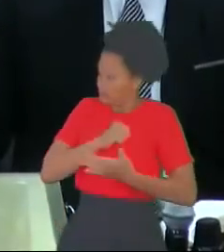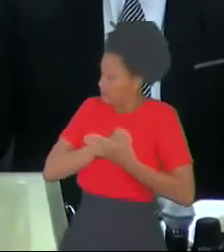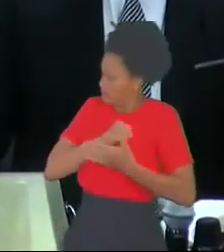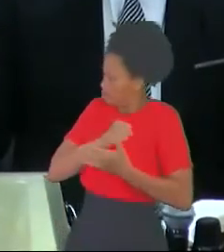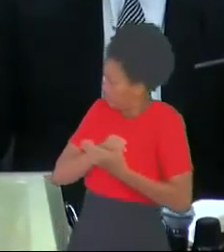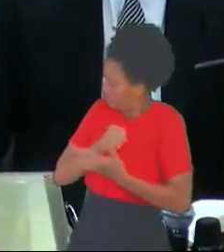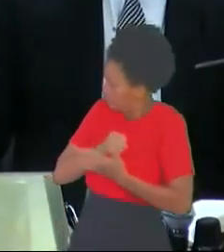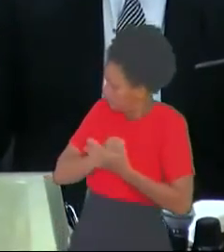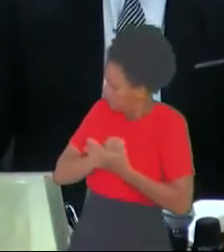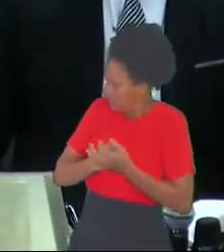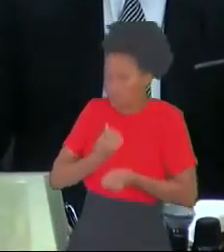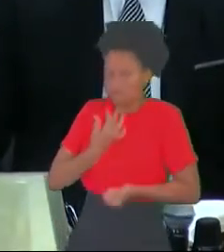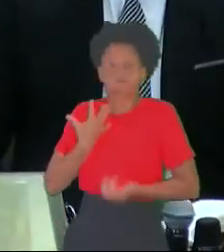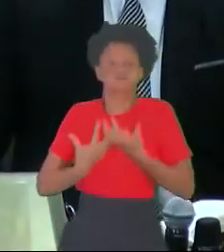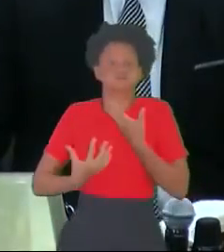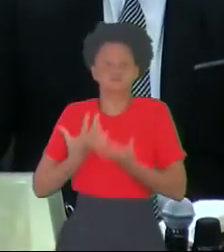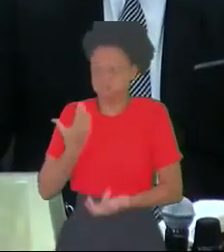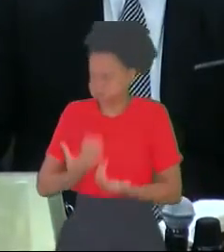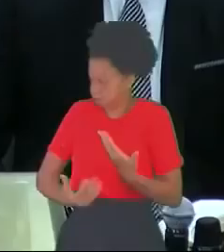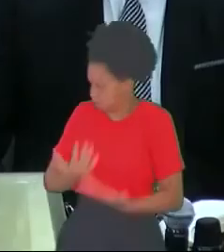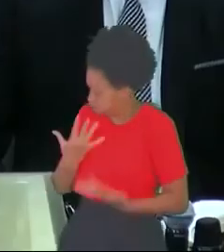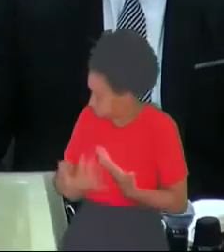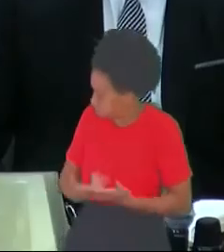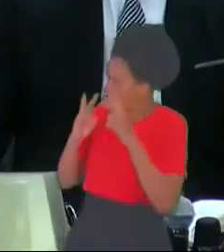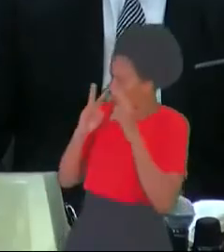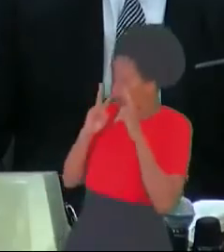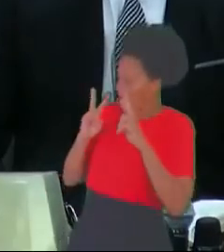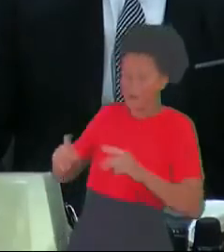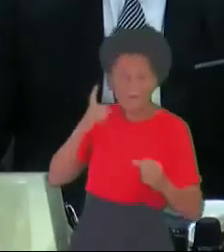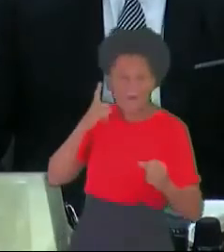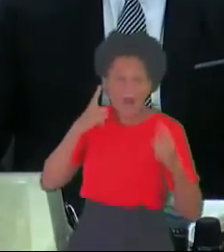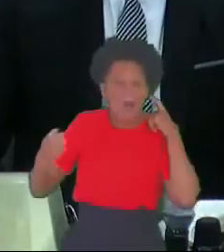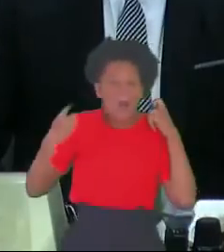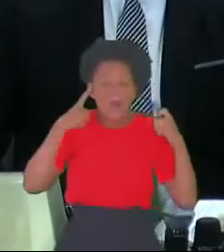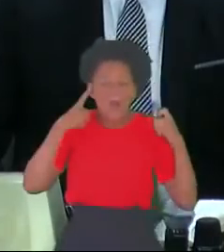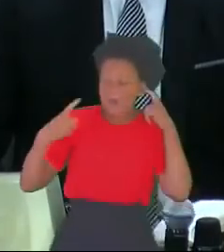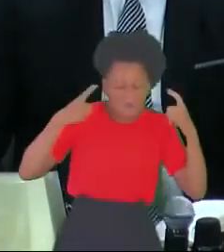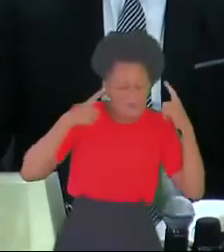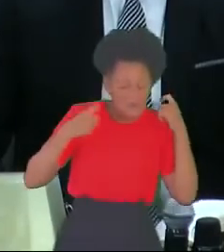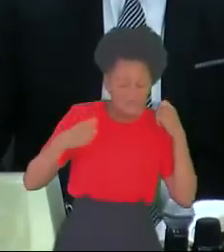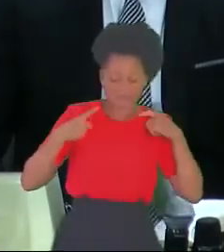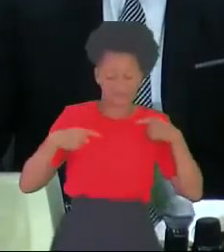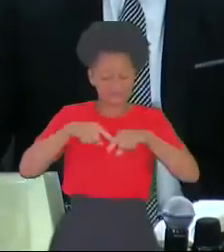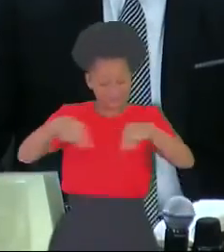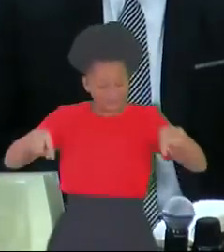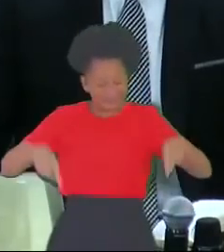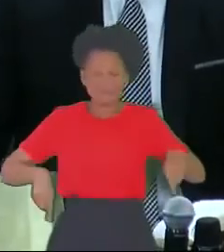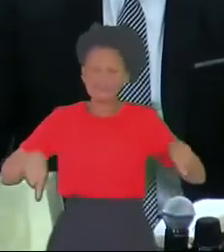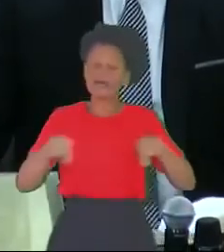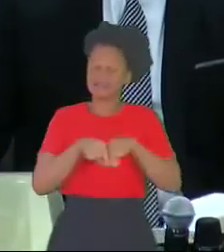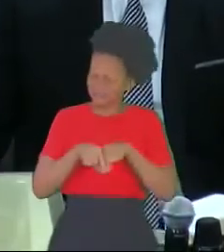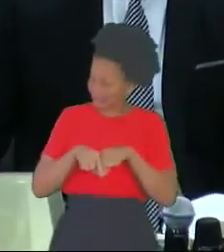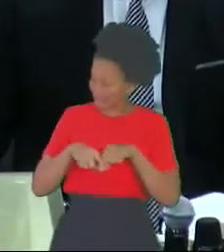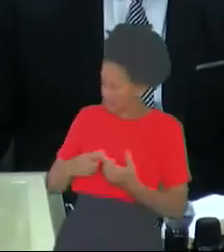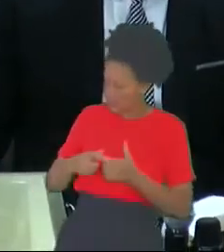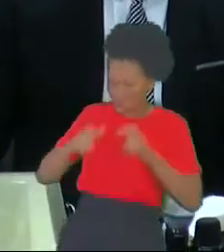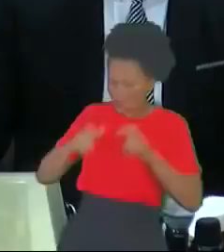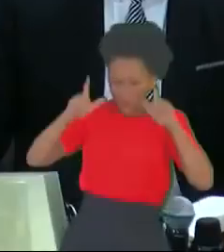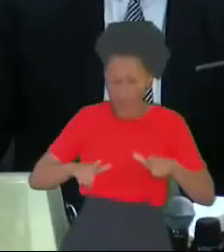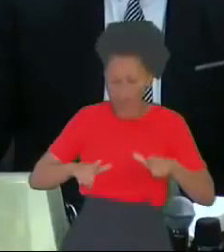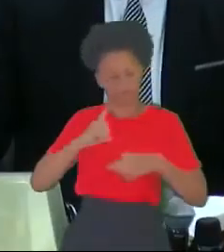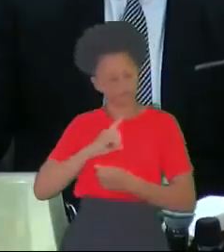fogo. Glória a Deus, eu dou por vista o barulho que não foi feito naquela sala quando Jesus se revelou para